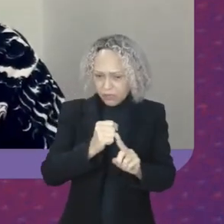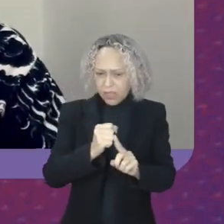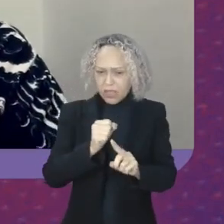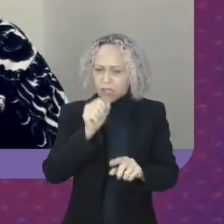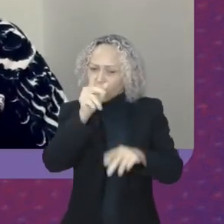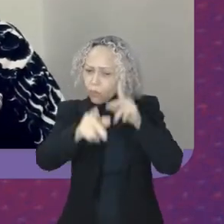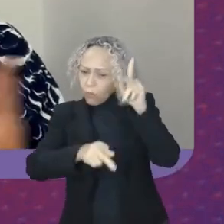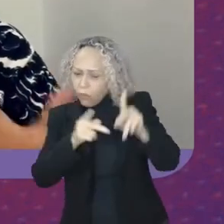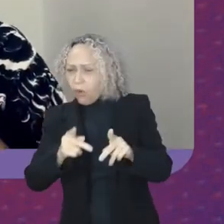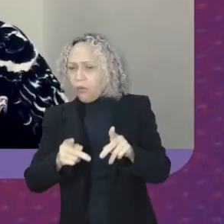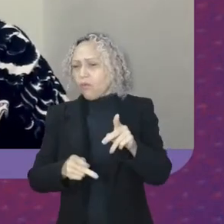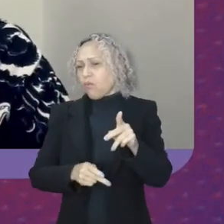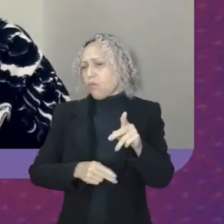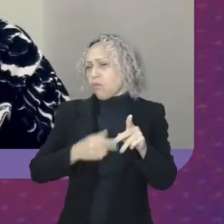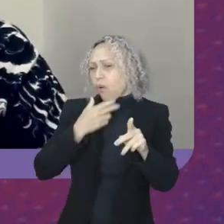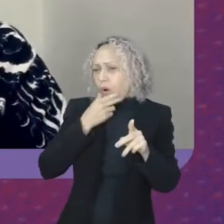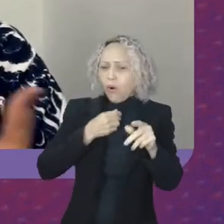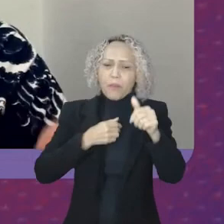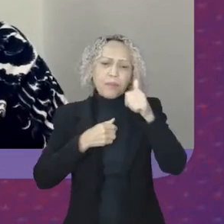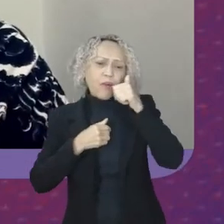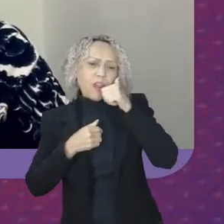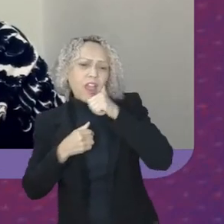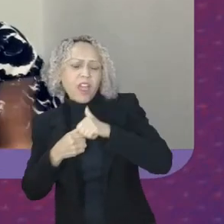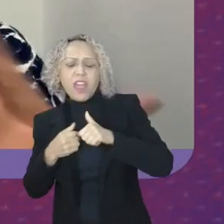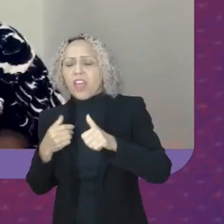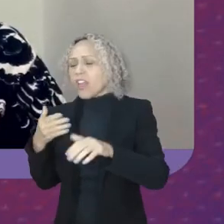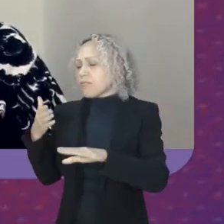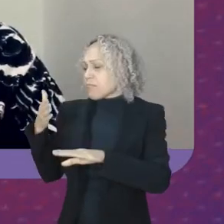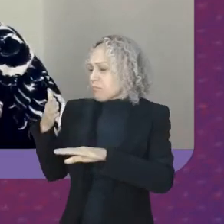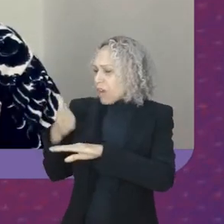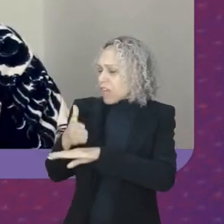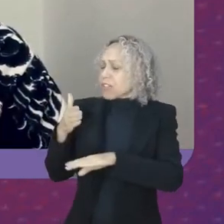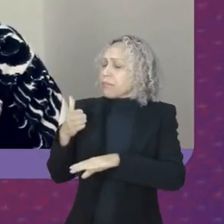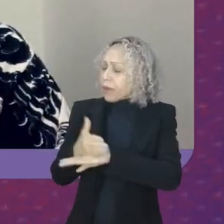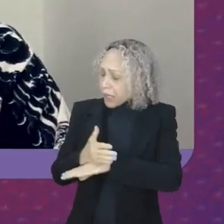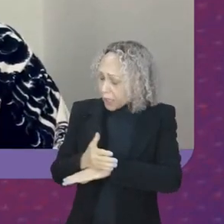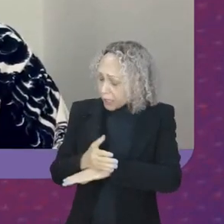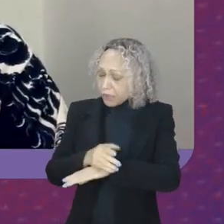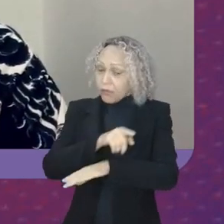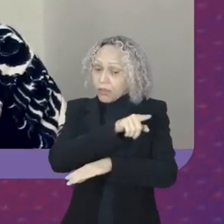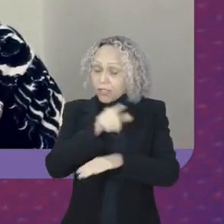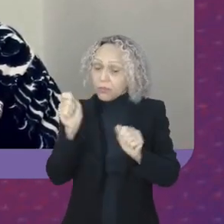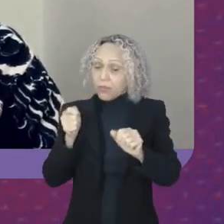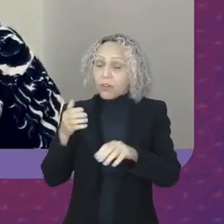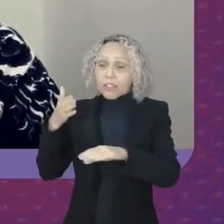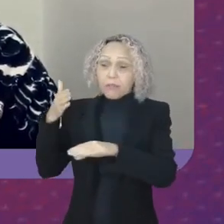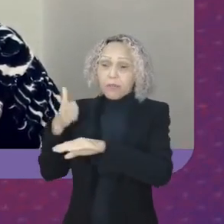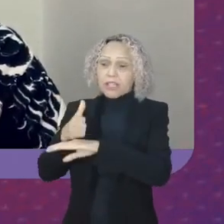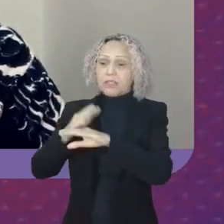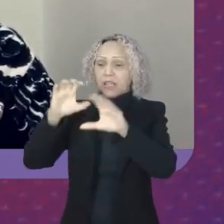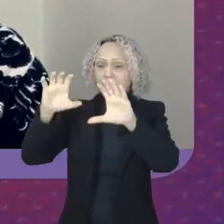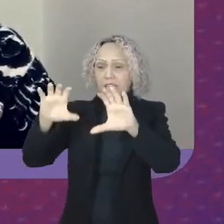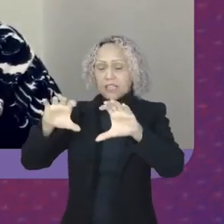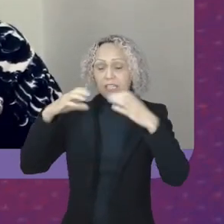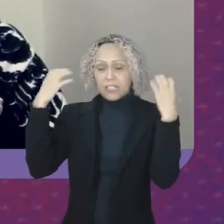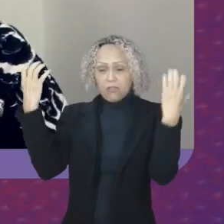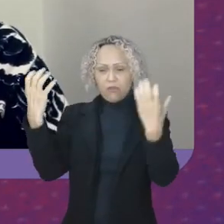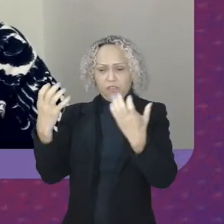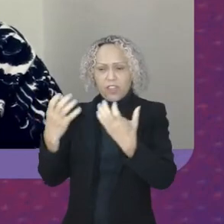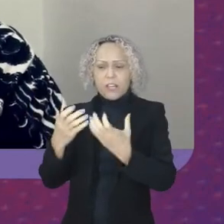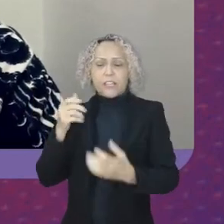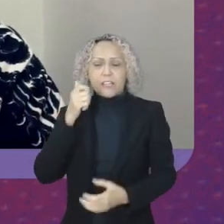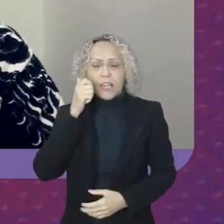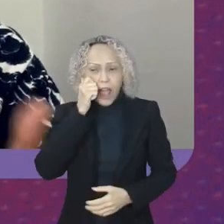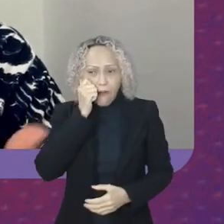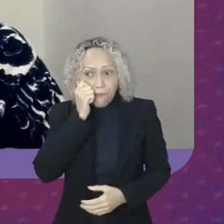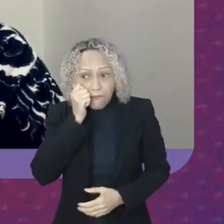participação, indo presencialmente para as plenárias, indicando quais são os programas e projetos prioritários, que